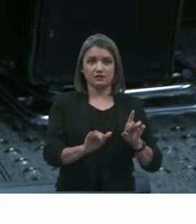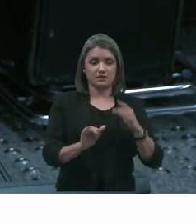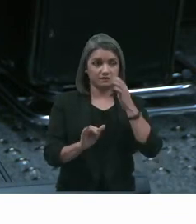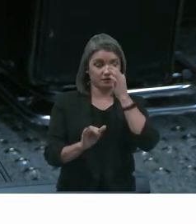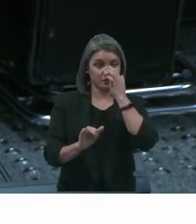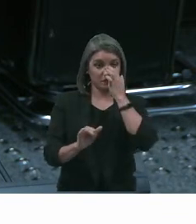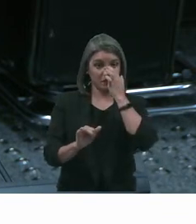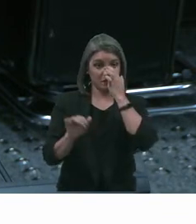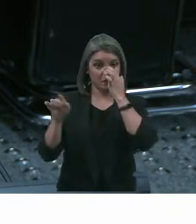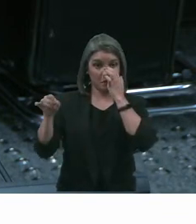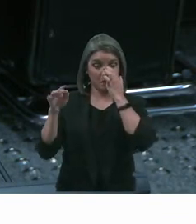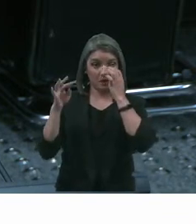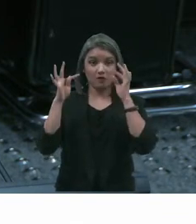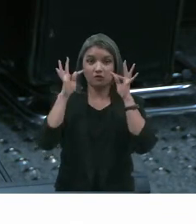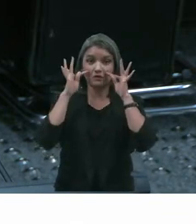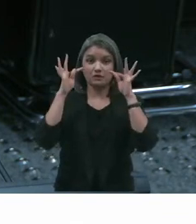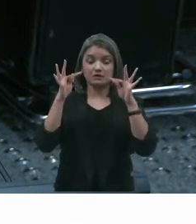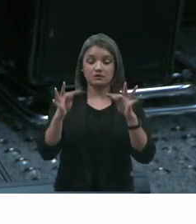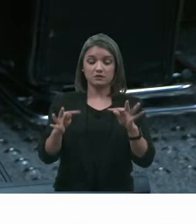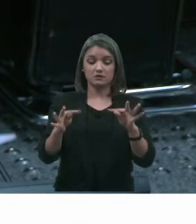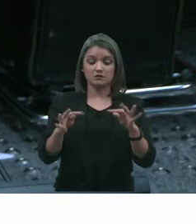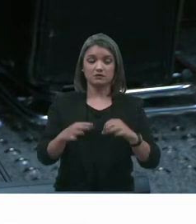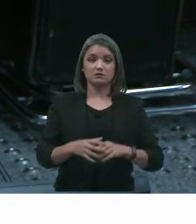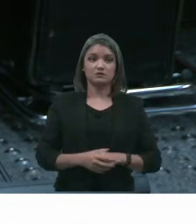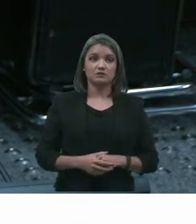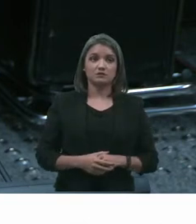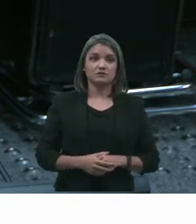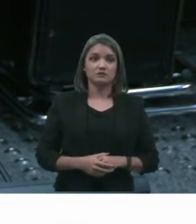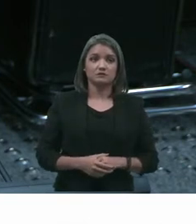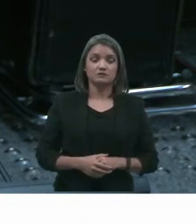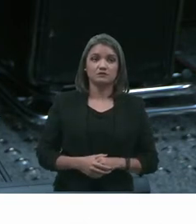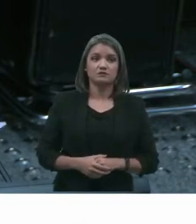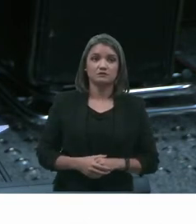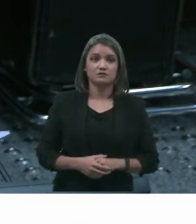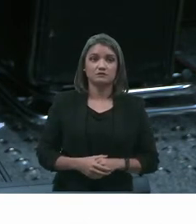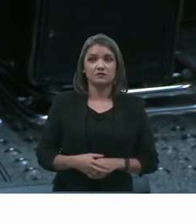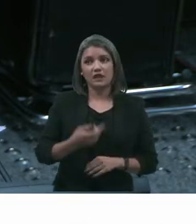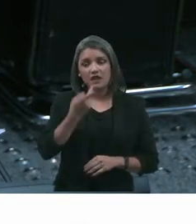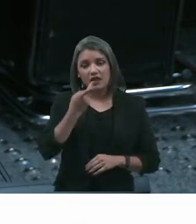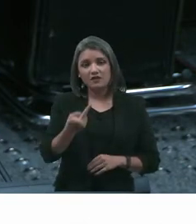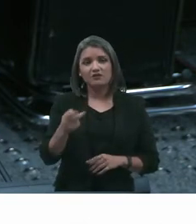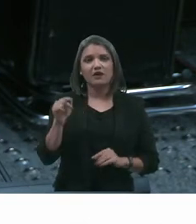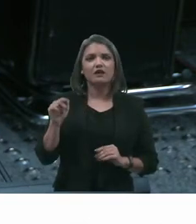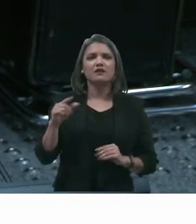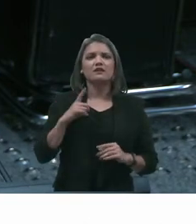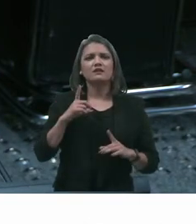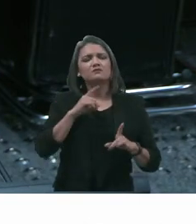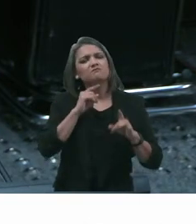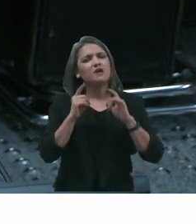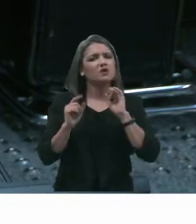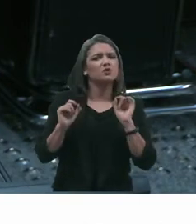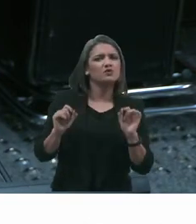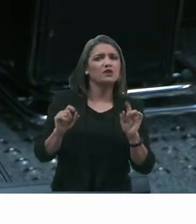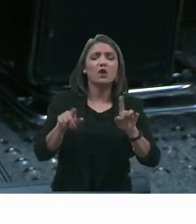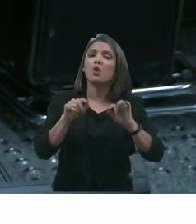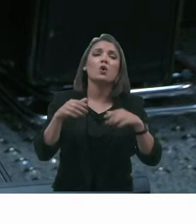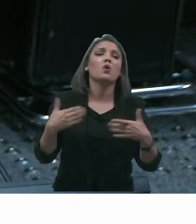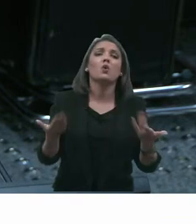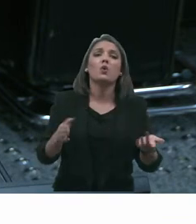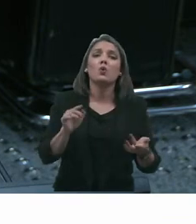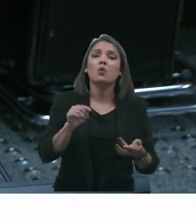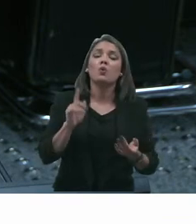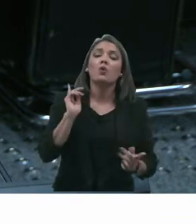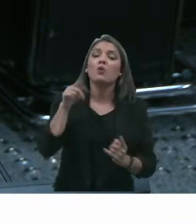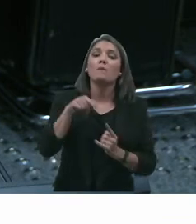como testemunha e, das suas declarações, surgiu a dúvida de qual motivo que levou